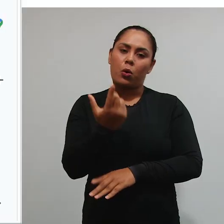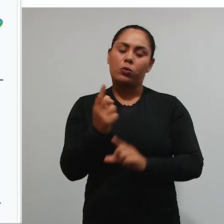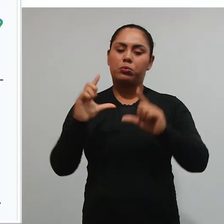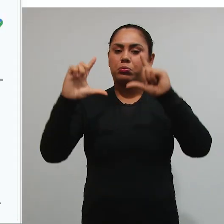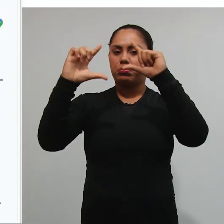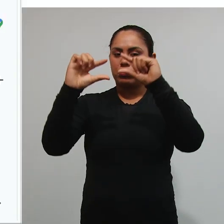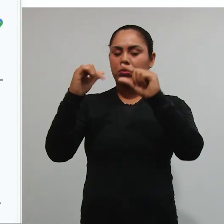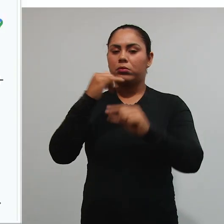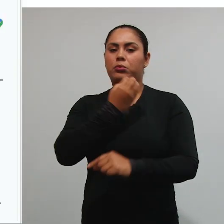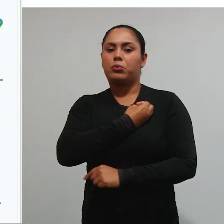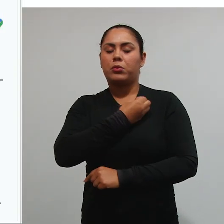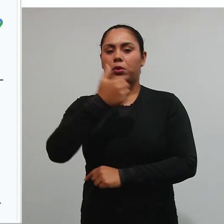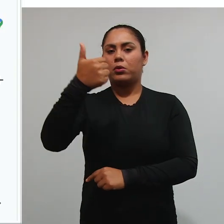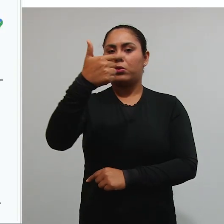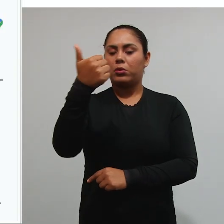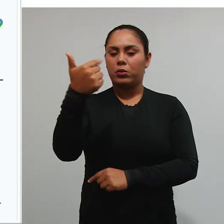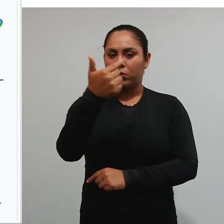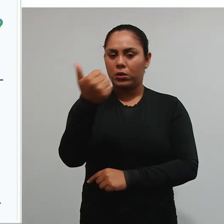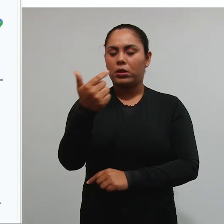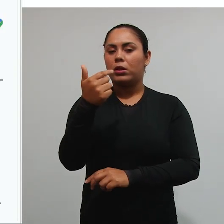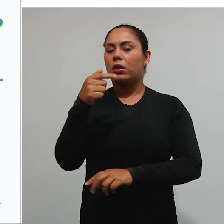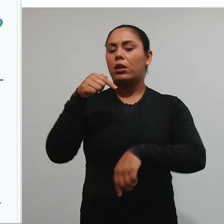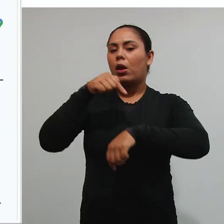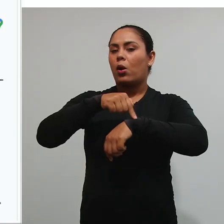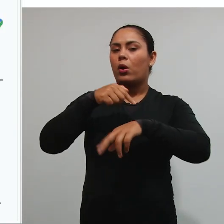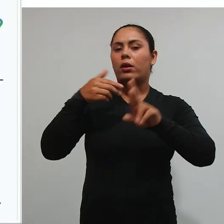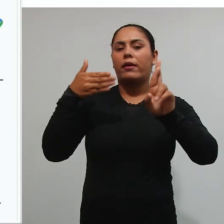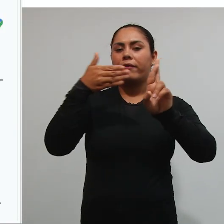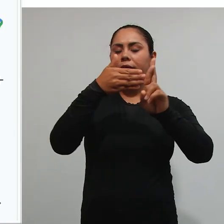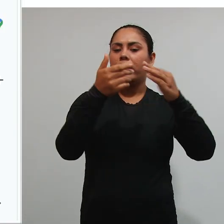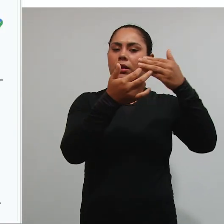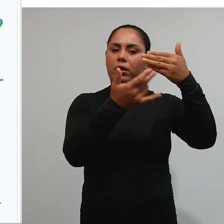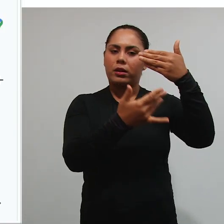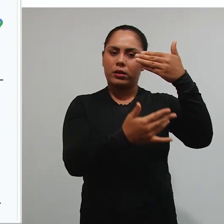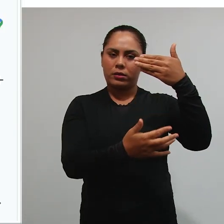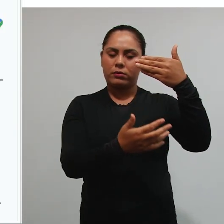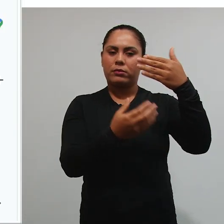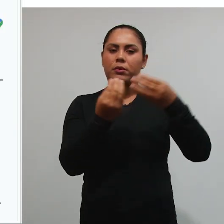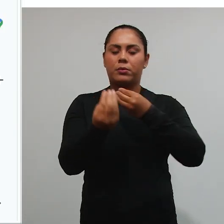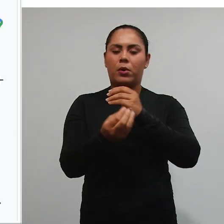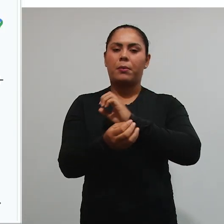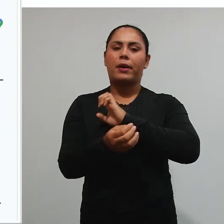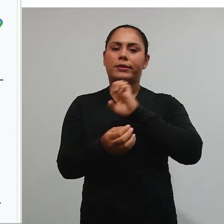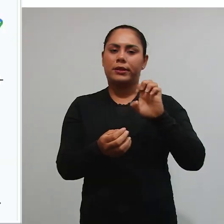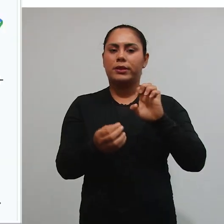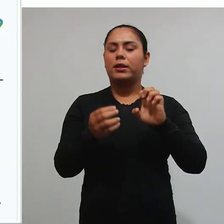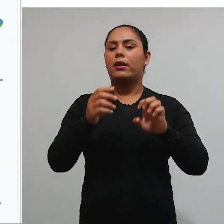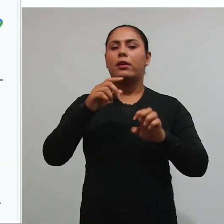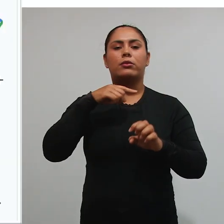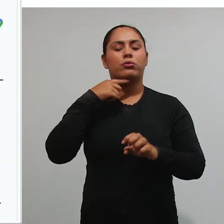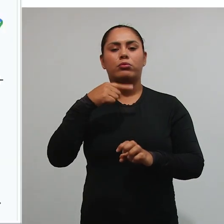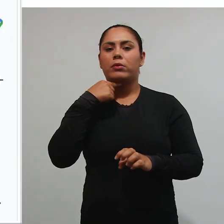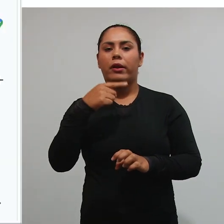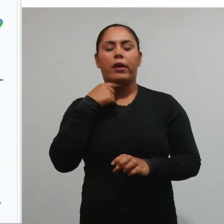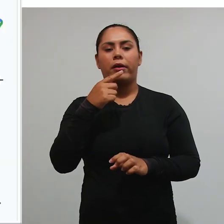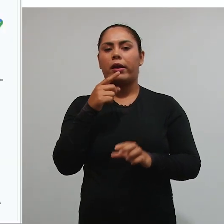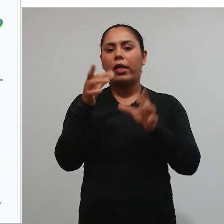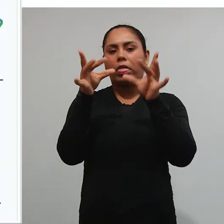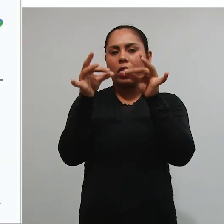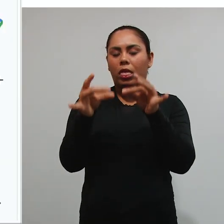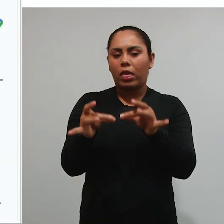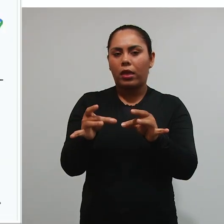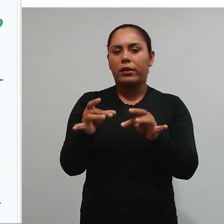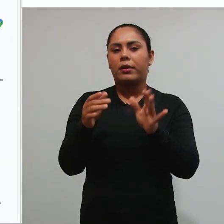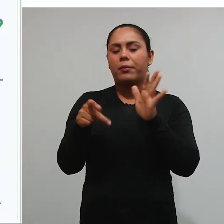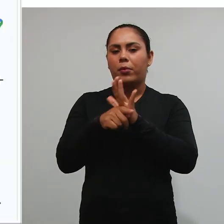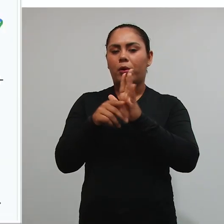tamanho da fonte é 12. No caso das referências, o meu alinhamento é à esquerda, tá? Eu não tenho alinhamento